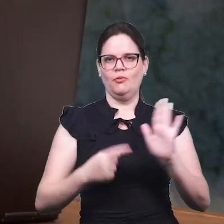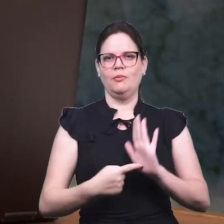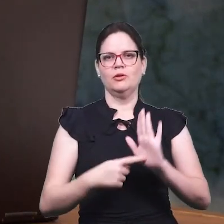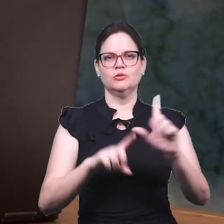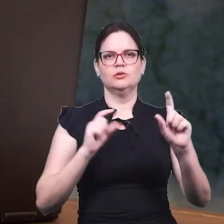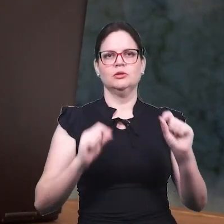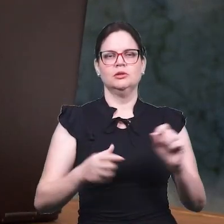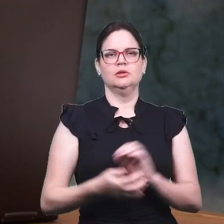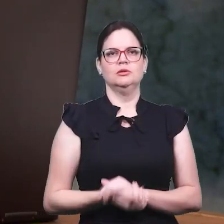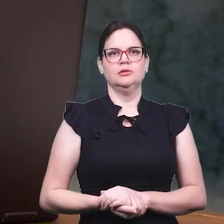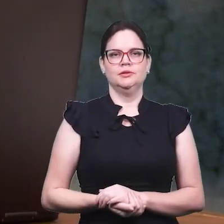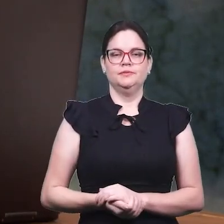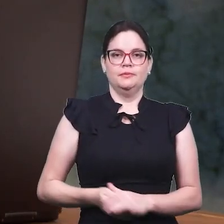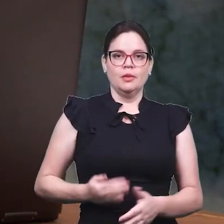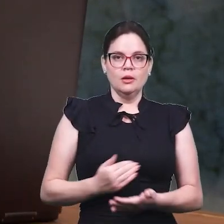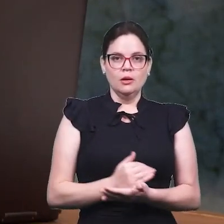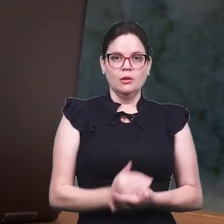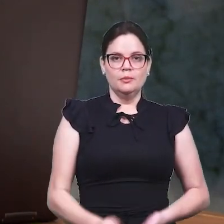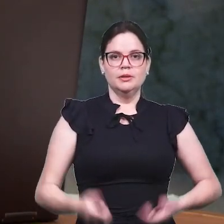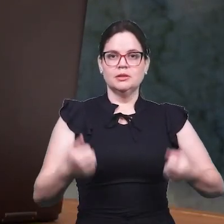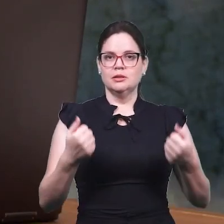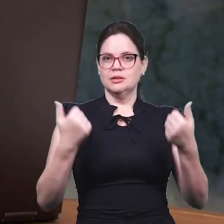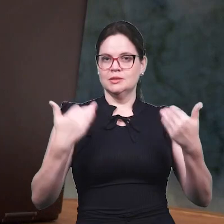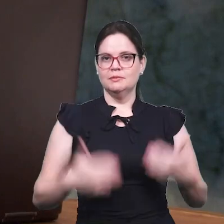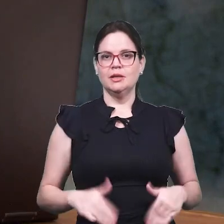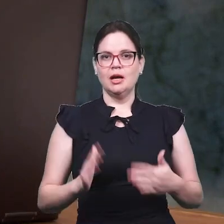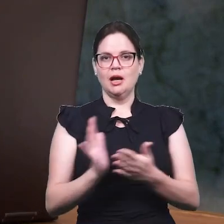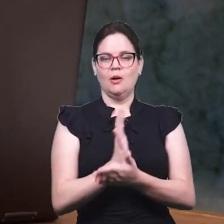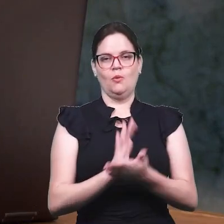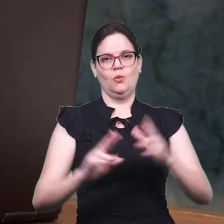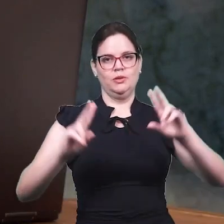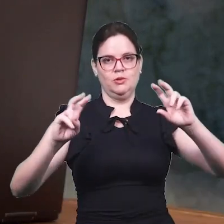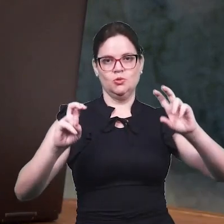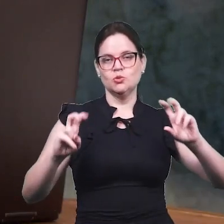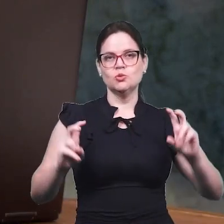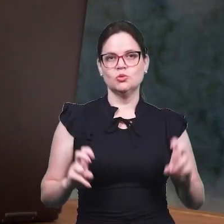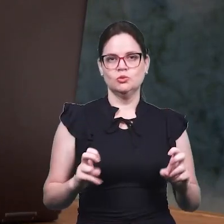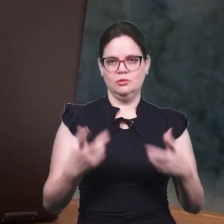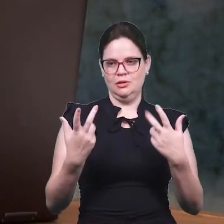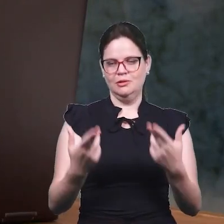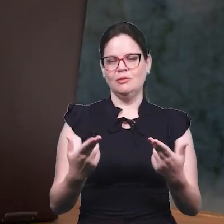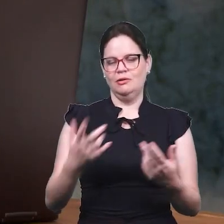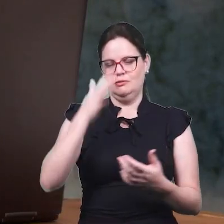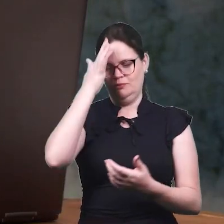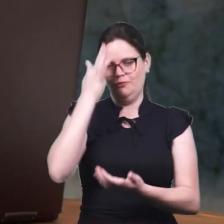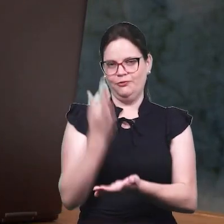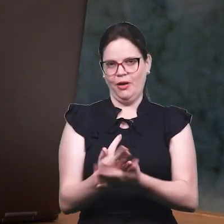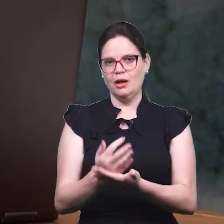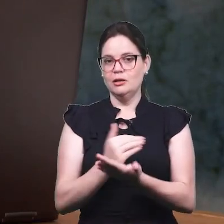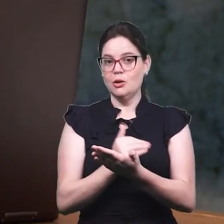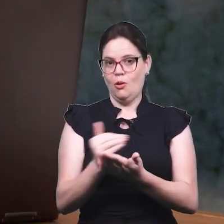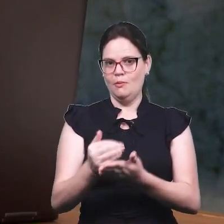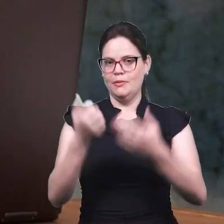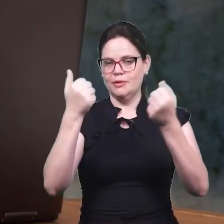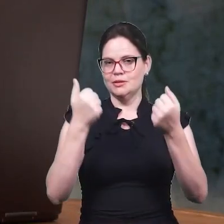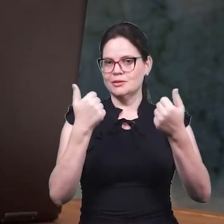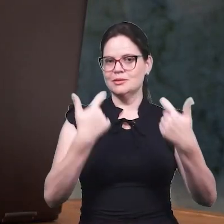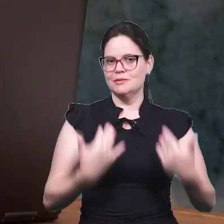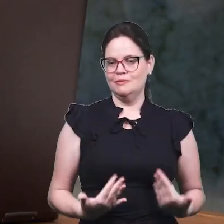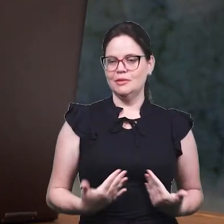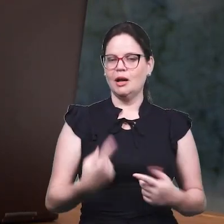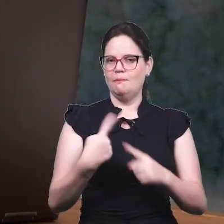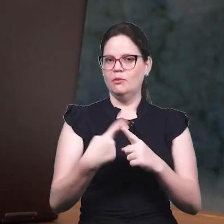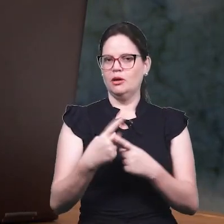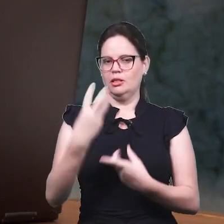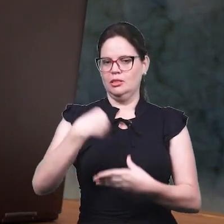ele começa a falar de alguns assuntos, até o assunto principal aqui, que é a fé, muito